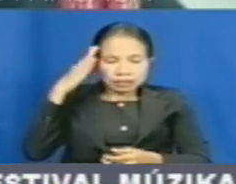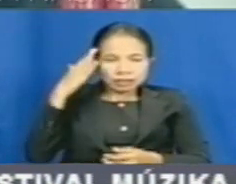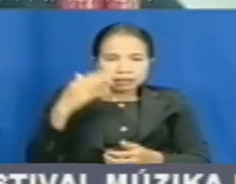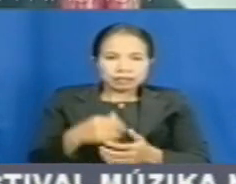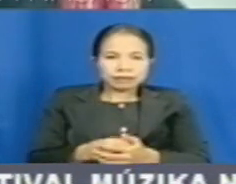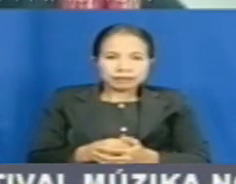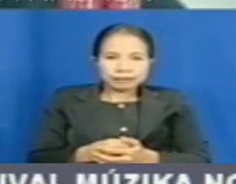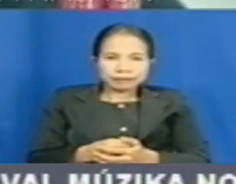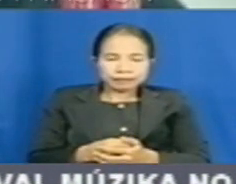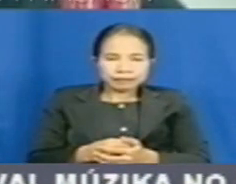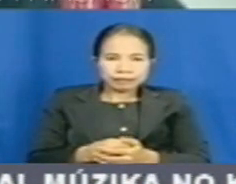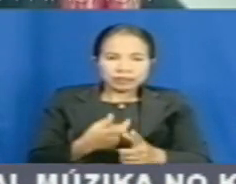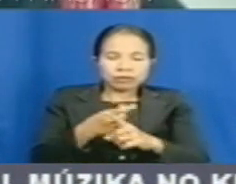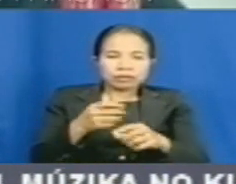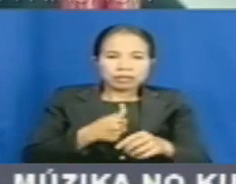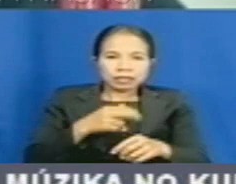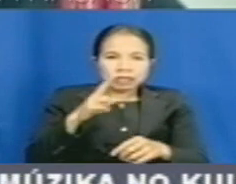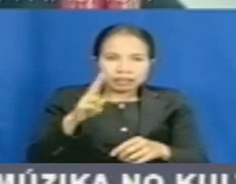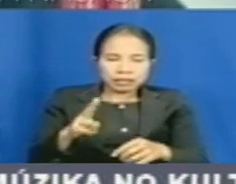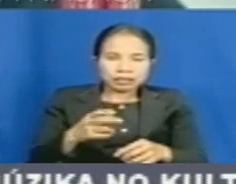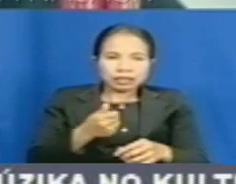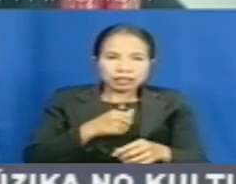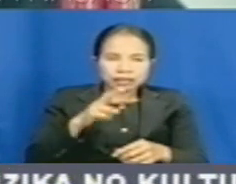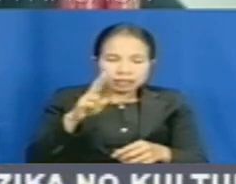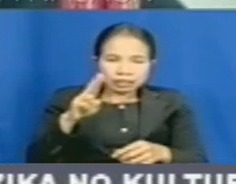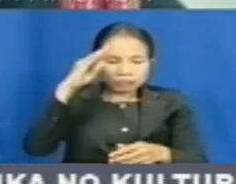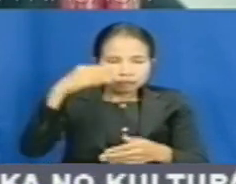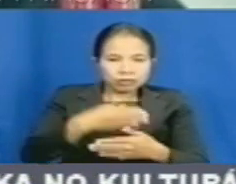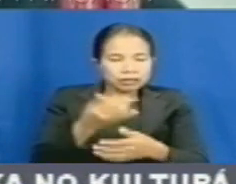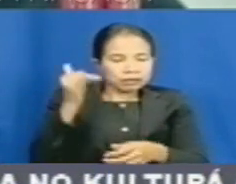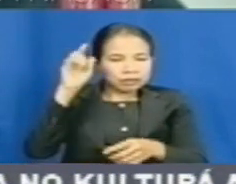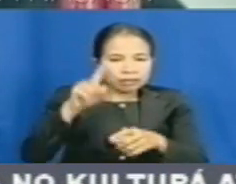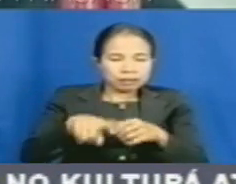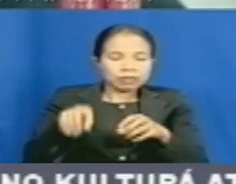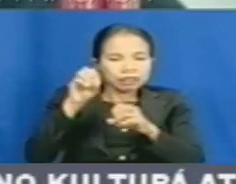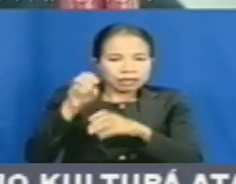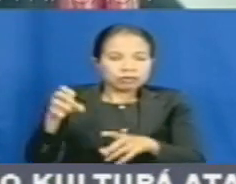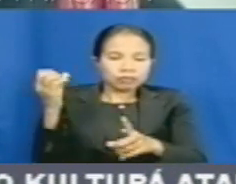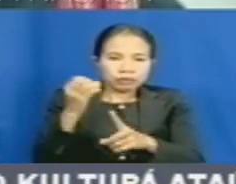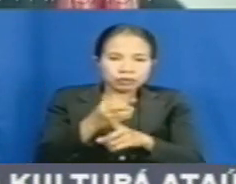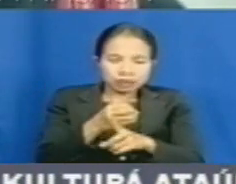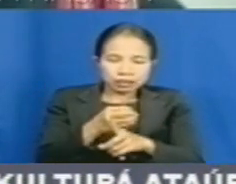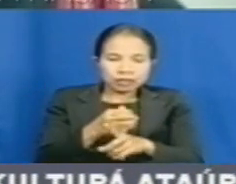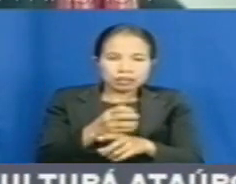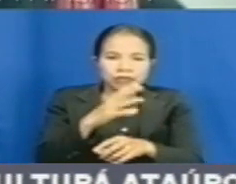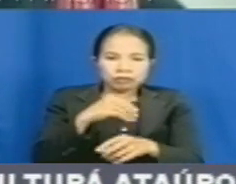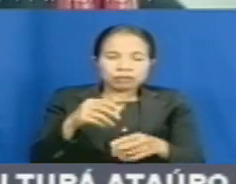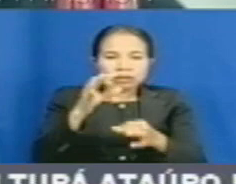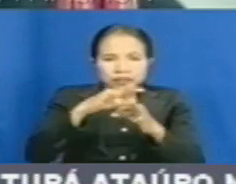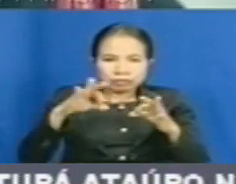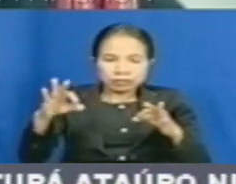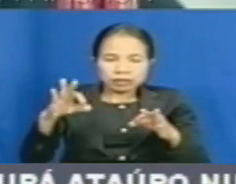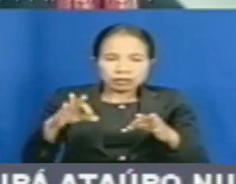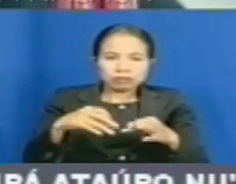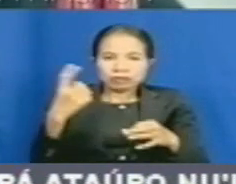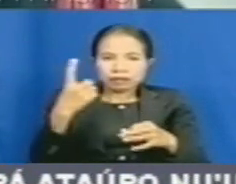Furo começa a ser eu, antau a ideia de nós sermos la bela, la oportunidade da no espírito,